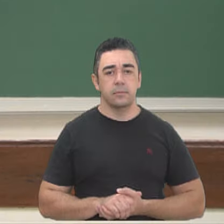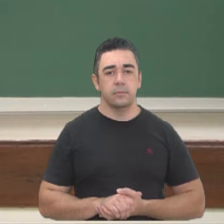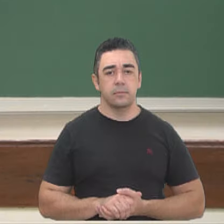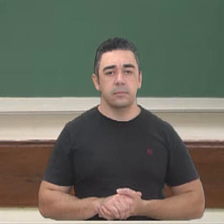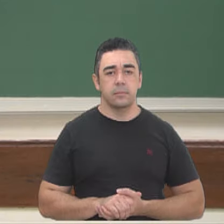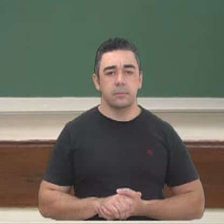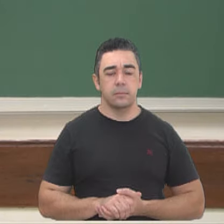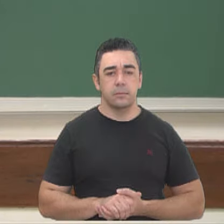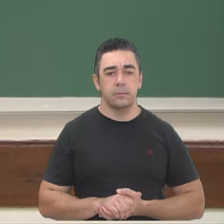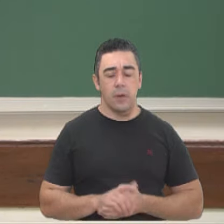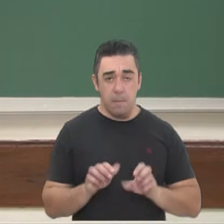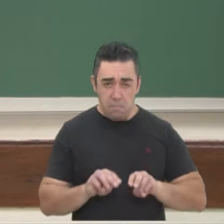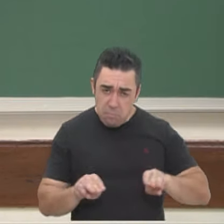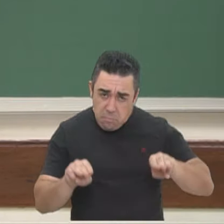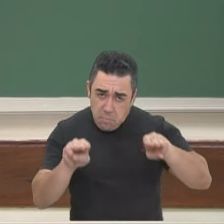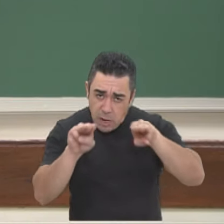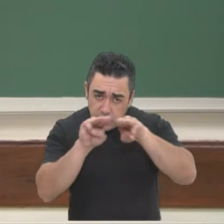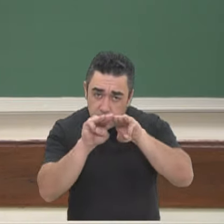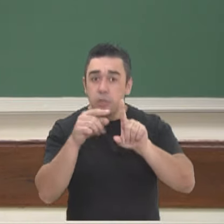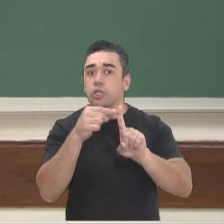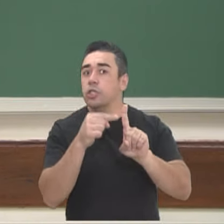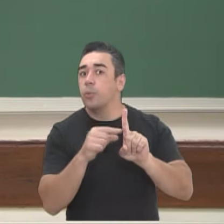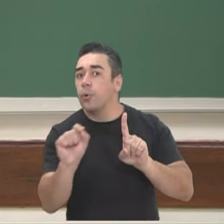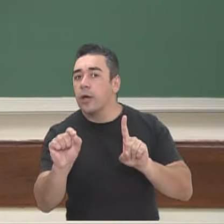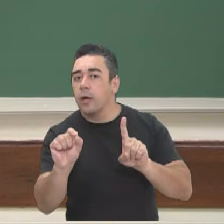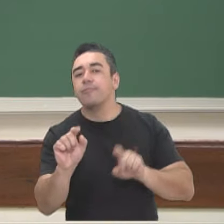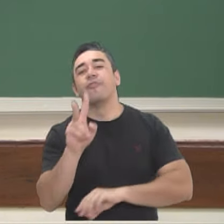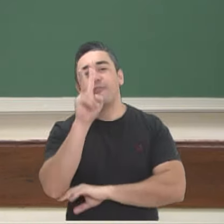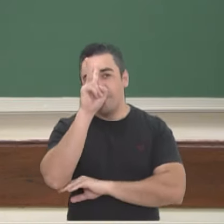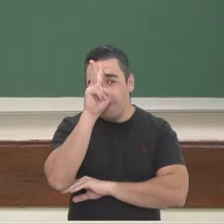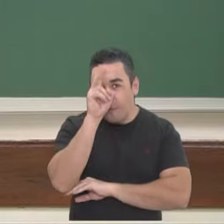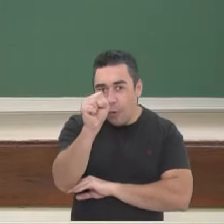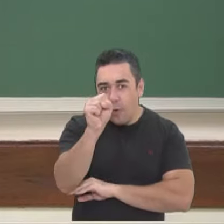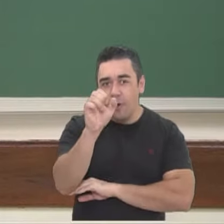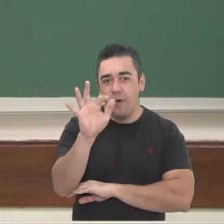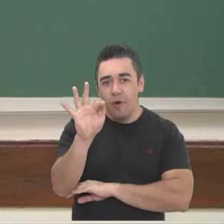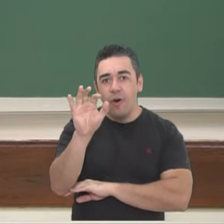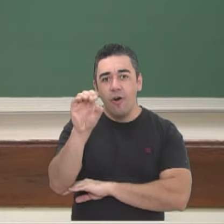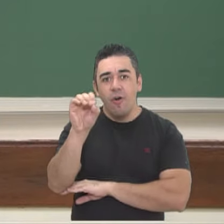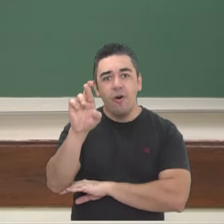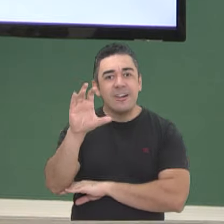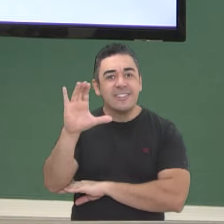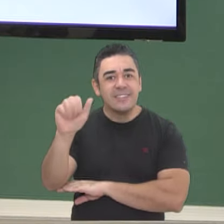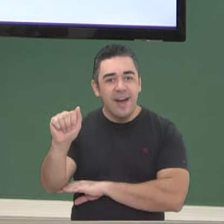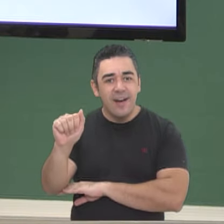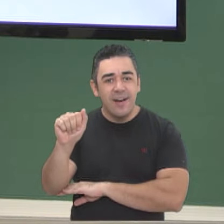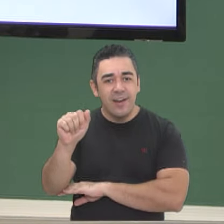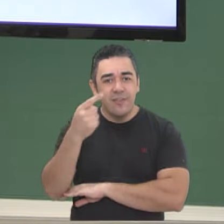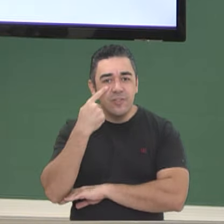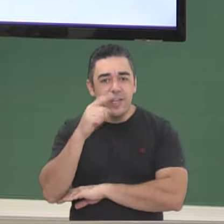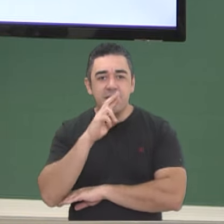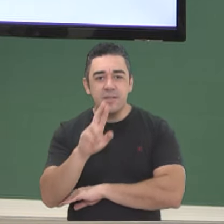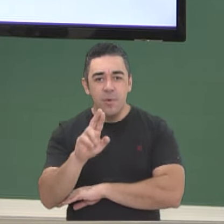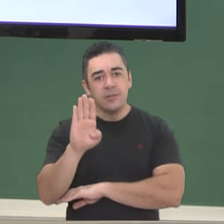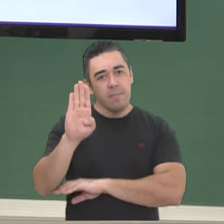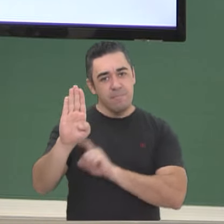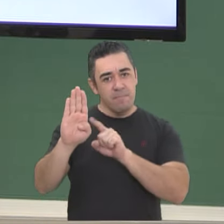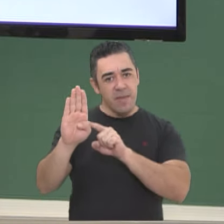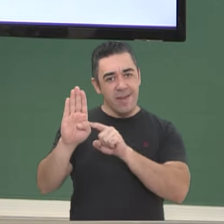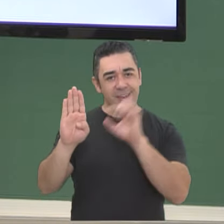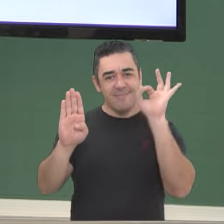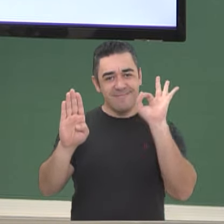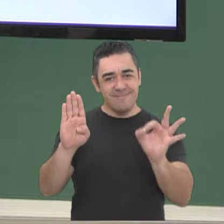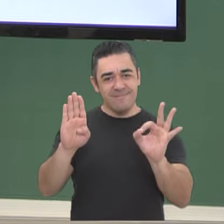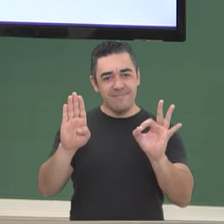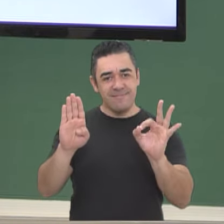o magnetismo é um tipo de força né então você que respondeu a letra b